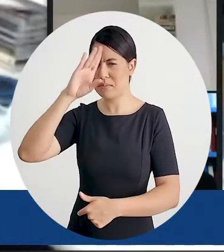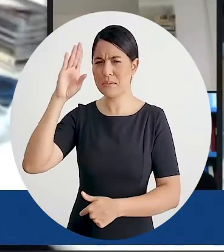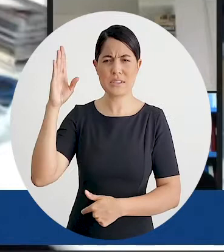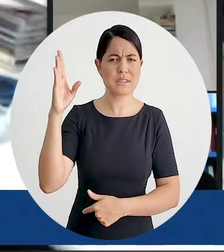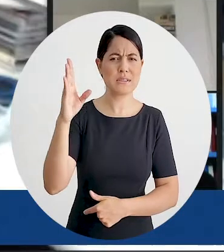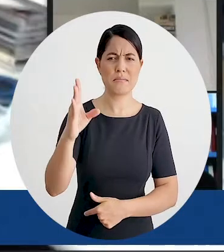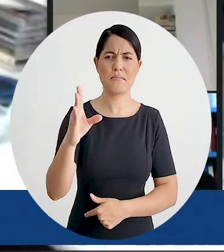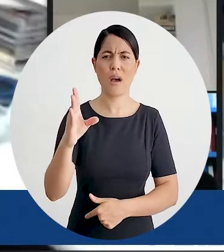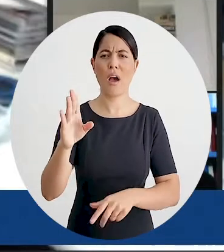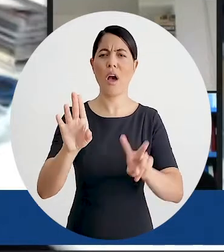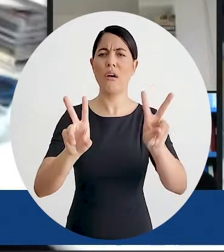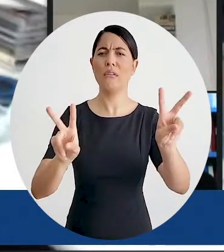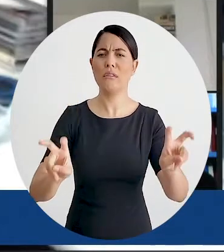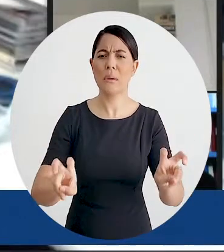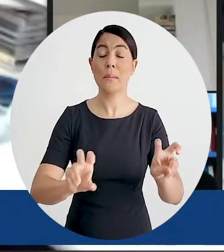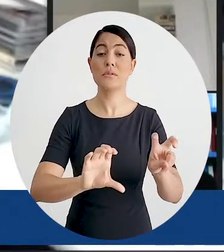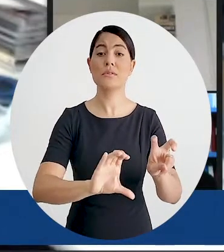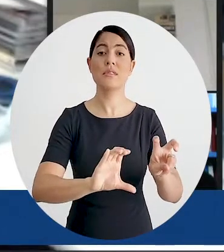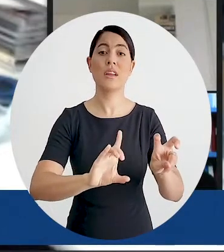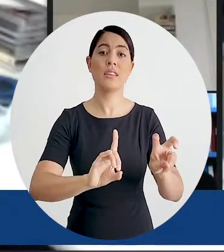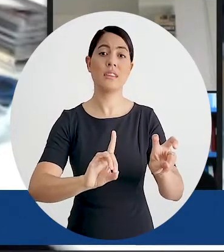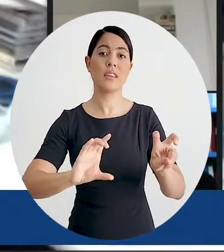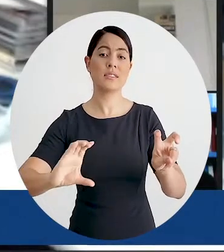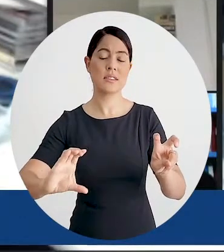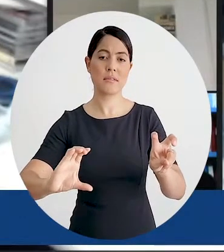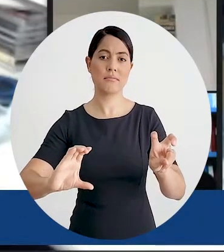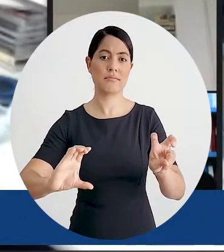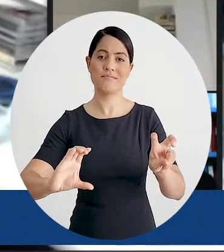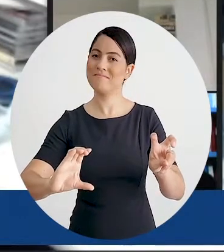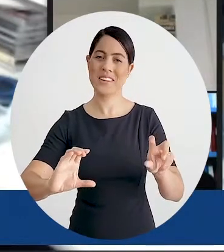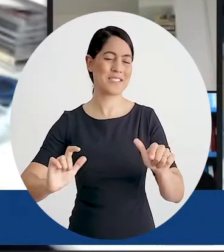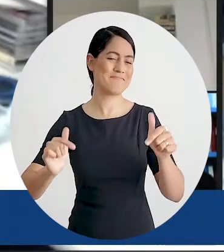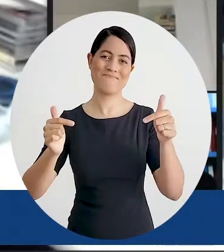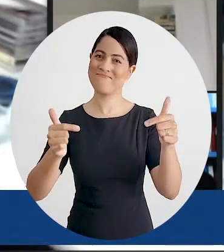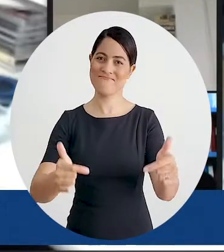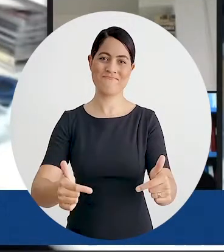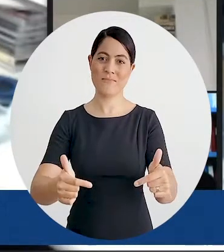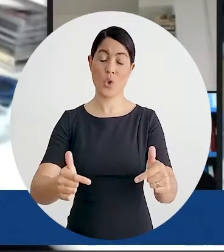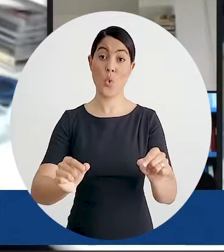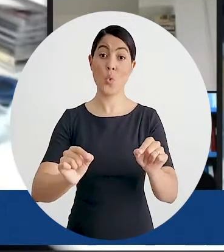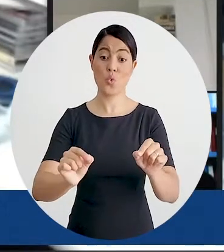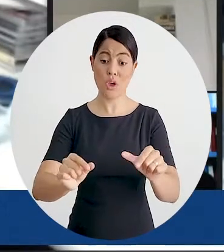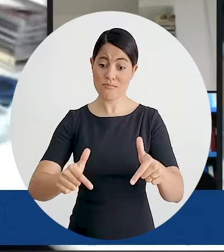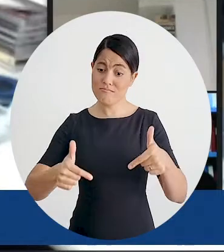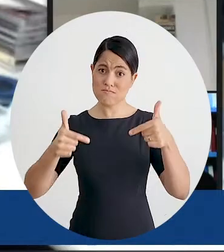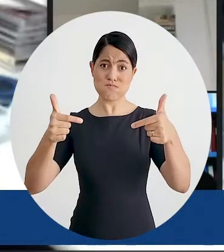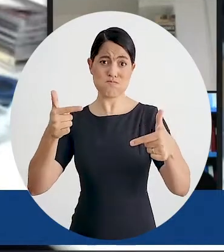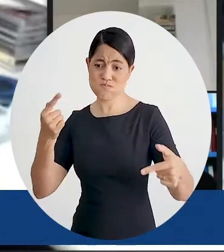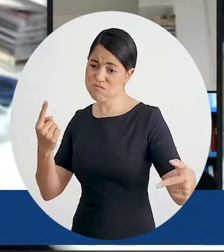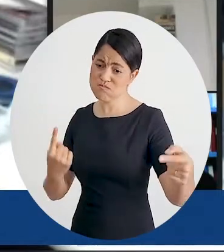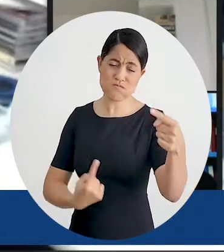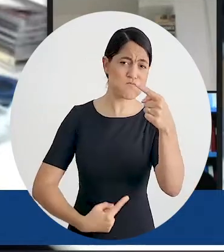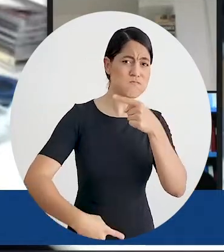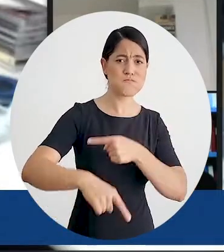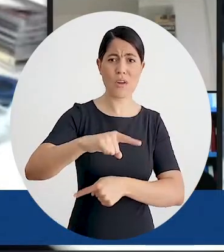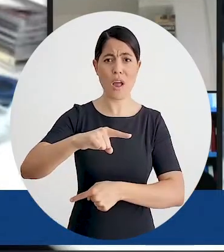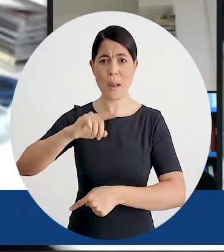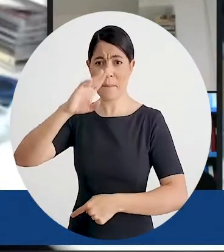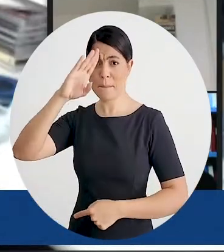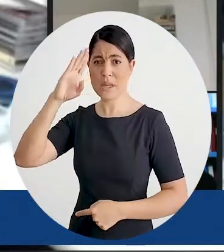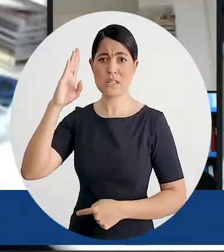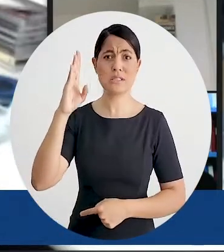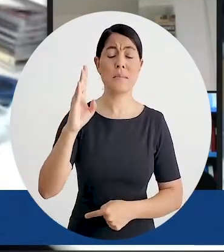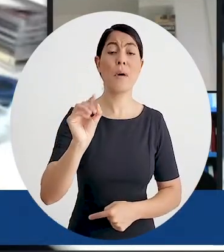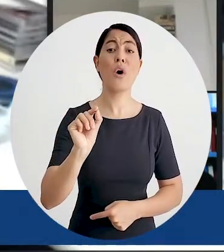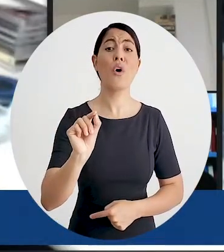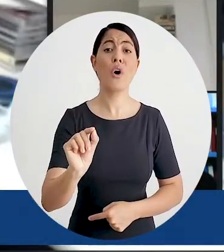de implementação do Código de Defesa do Consumidor. Não foi. O grande instrumento